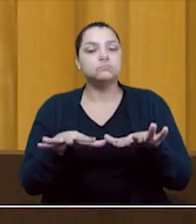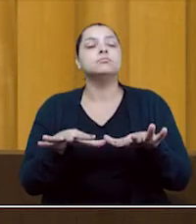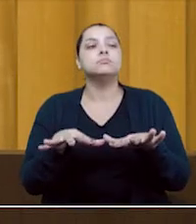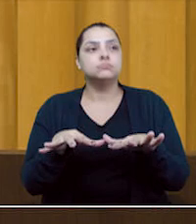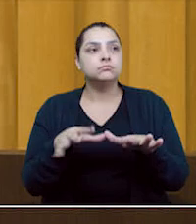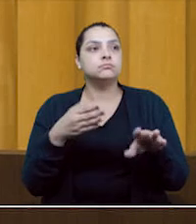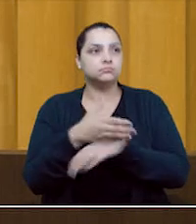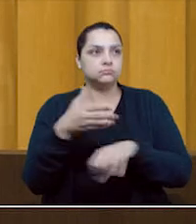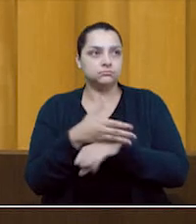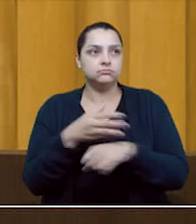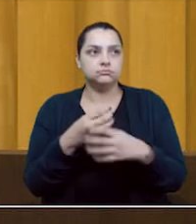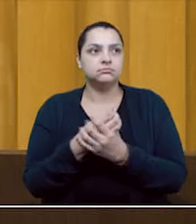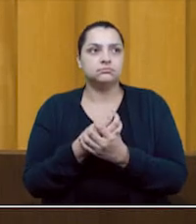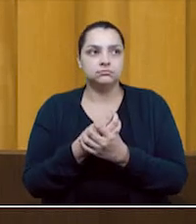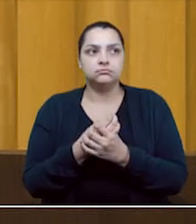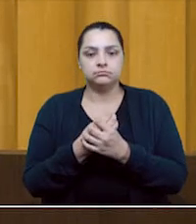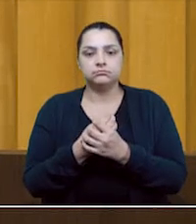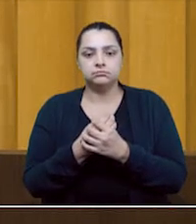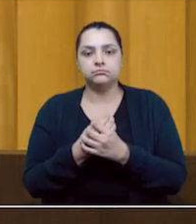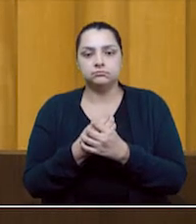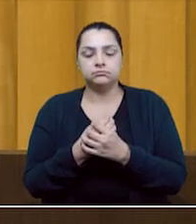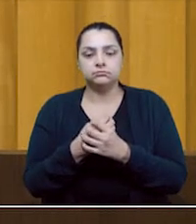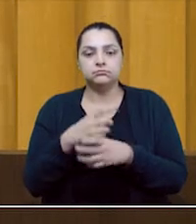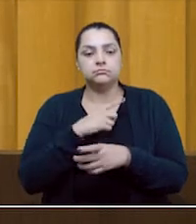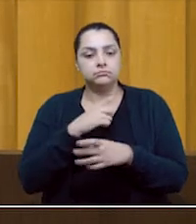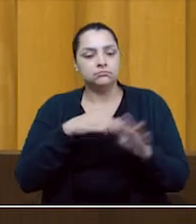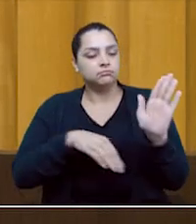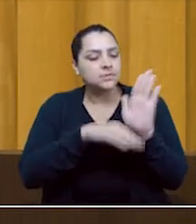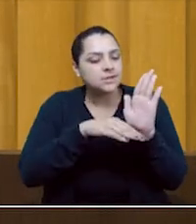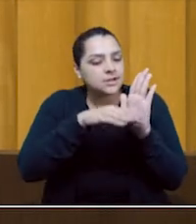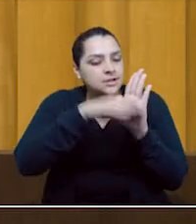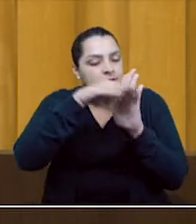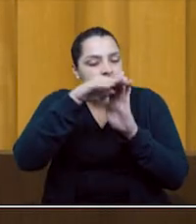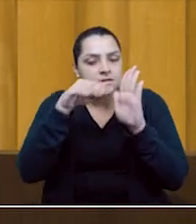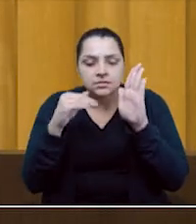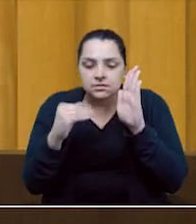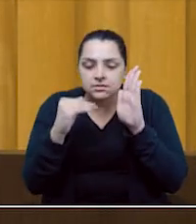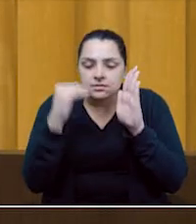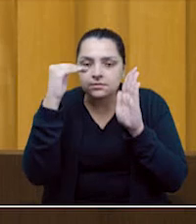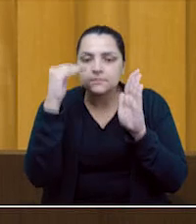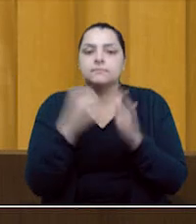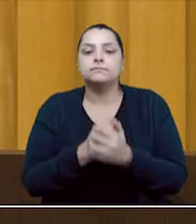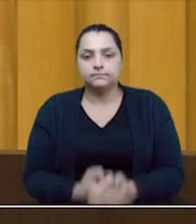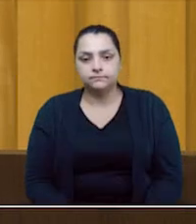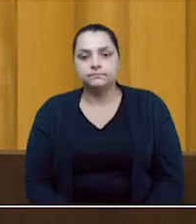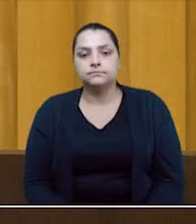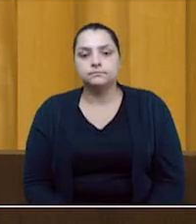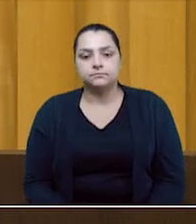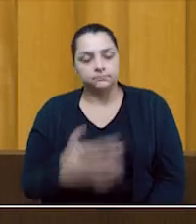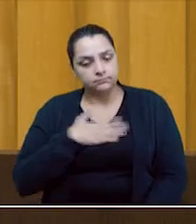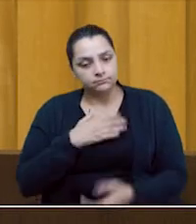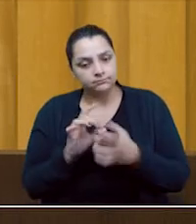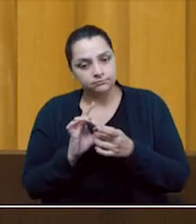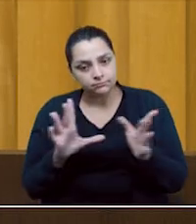participativa e representativa em todos os níveis. E aqui, permitam-me